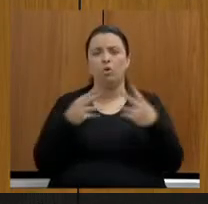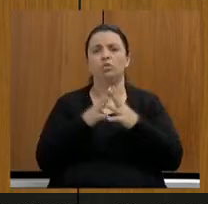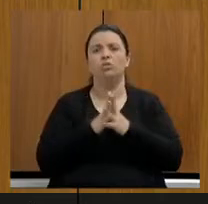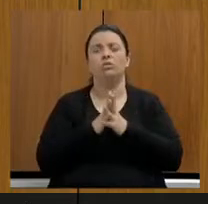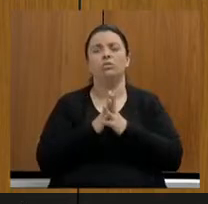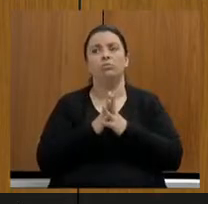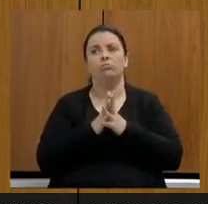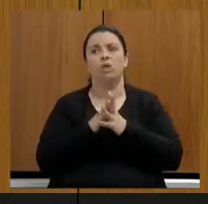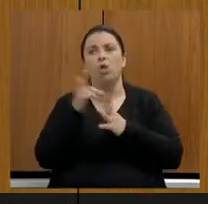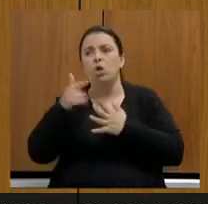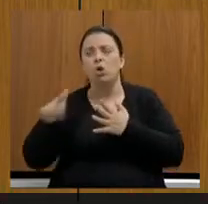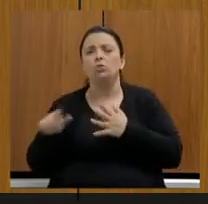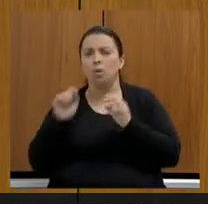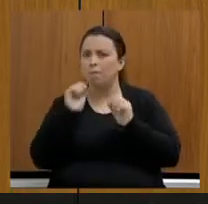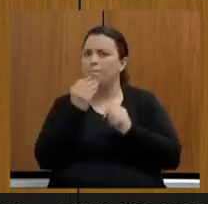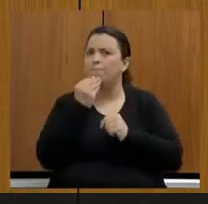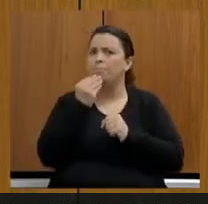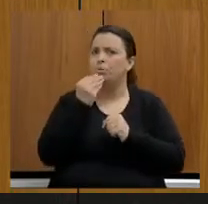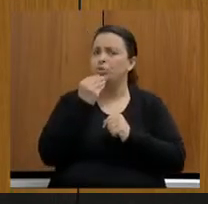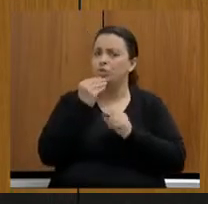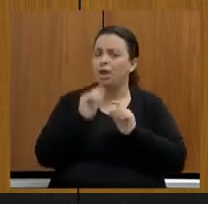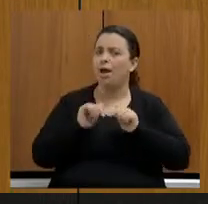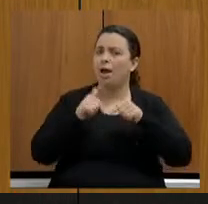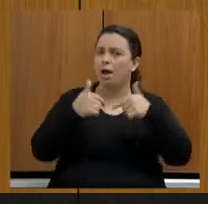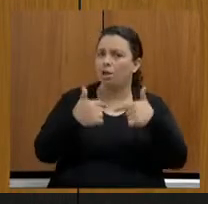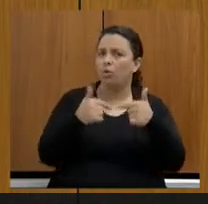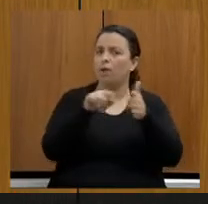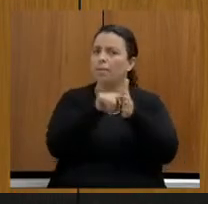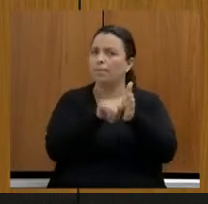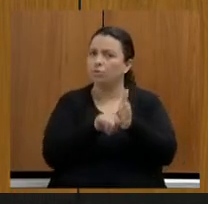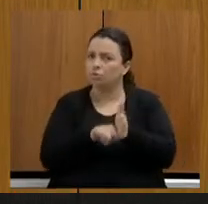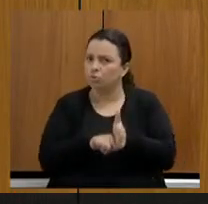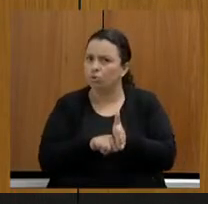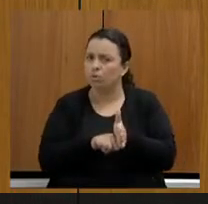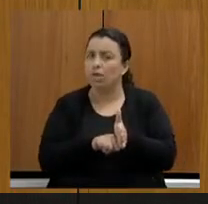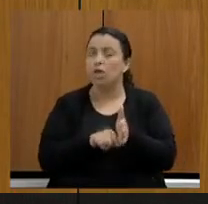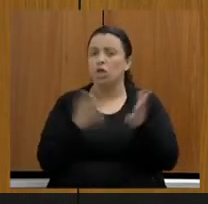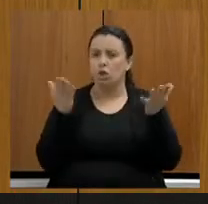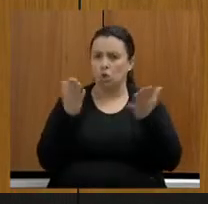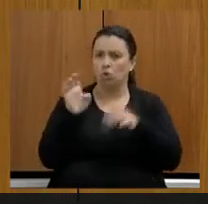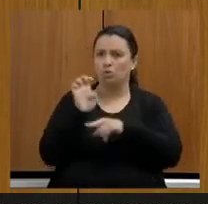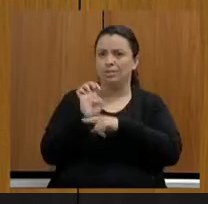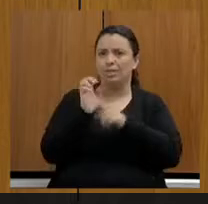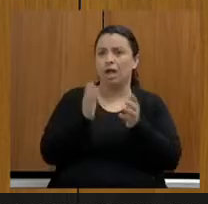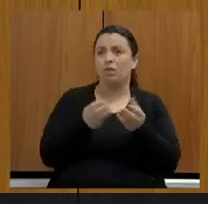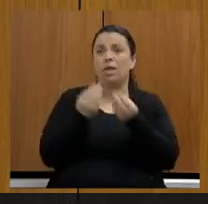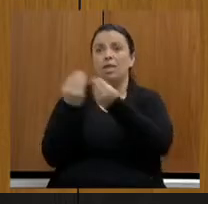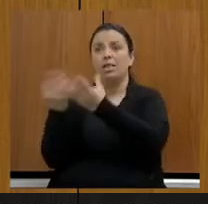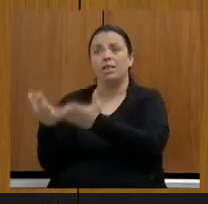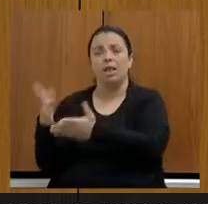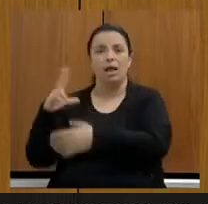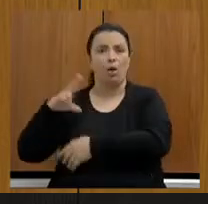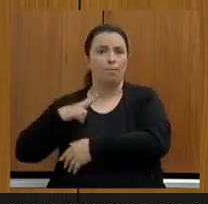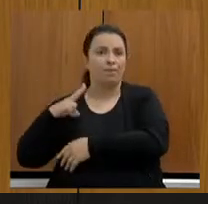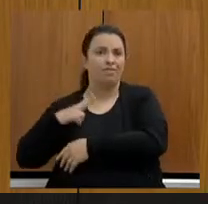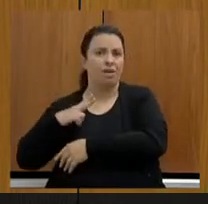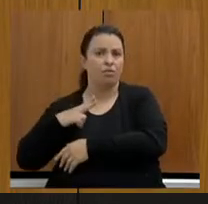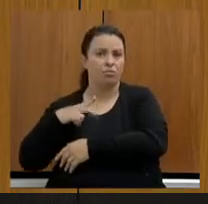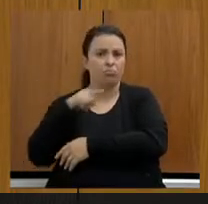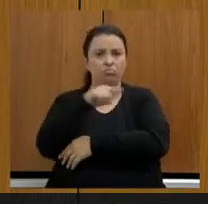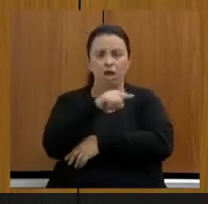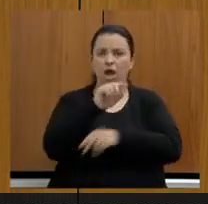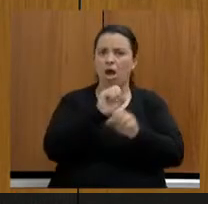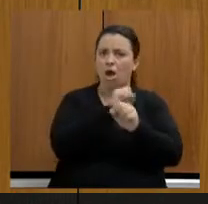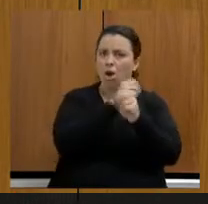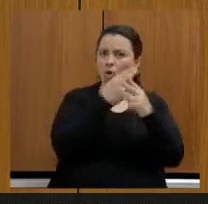consultorias que hoje Secretaria de Estado direciona ao setor privado é a minha segunda questão